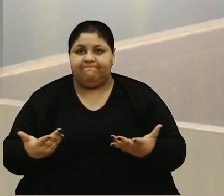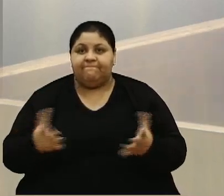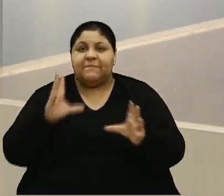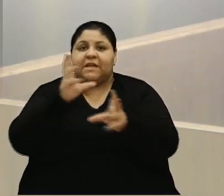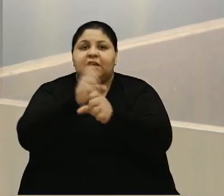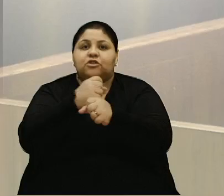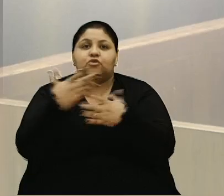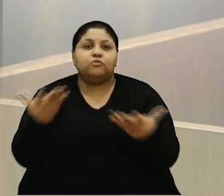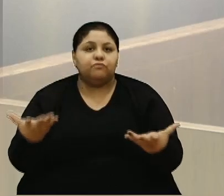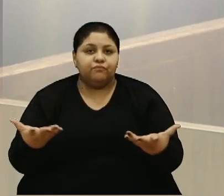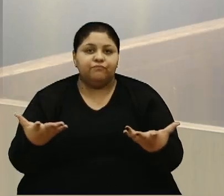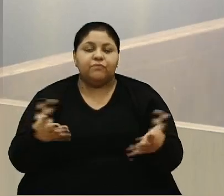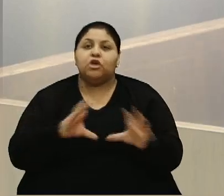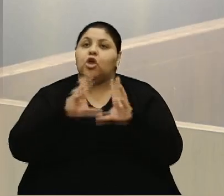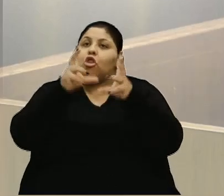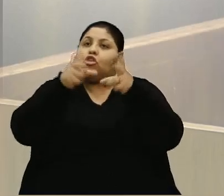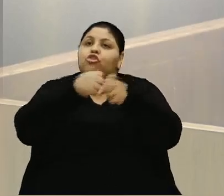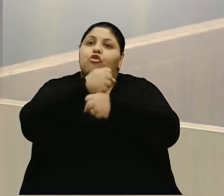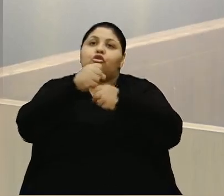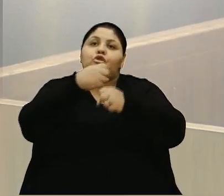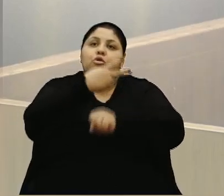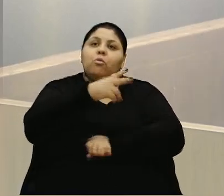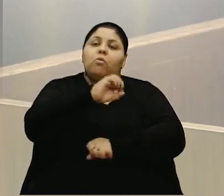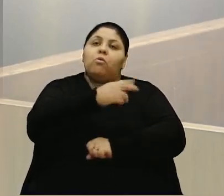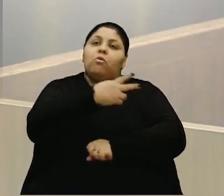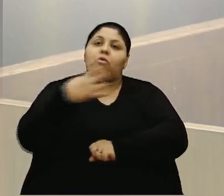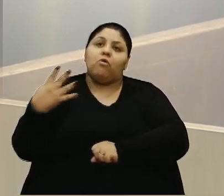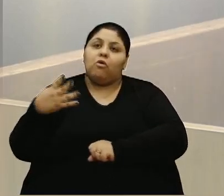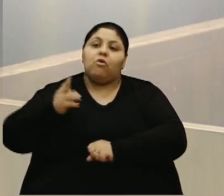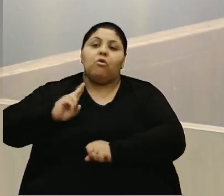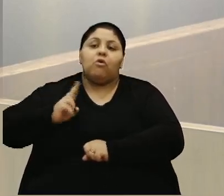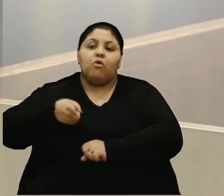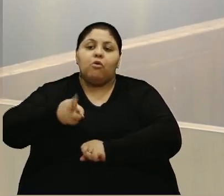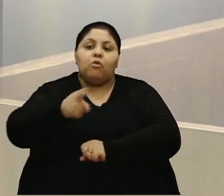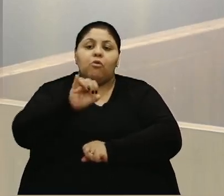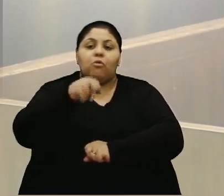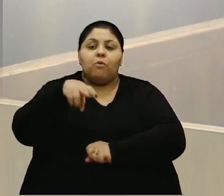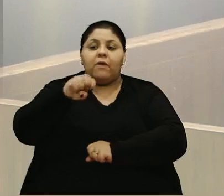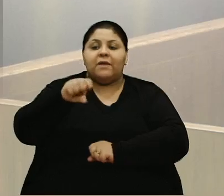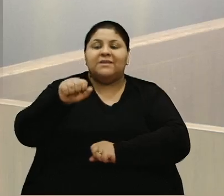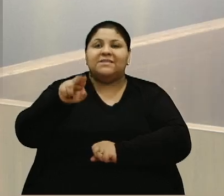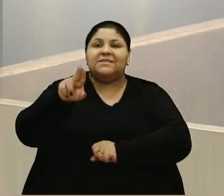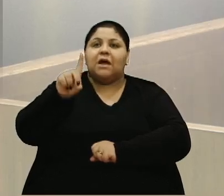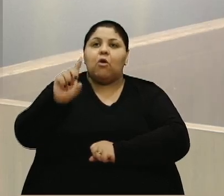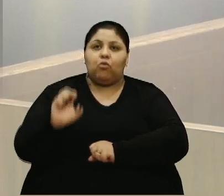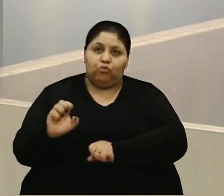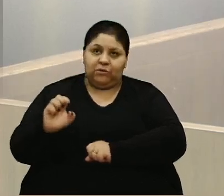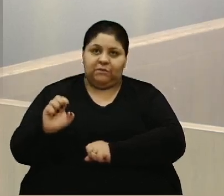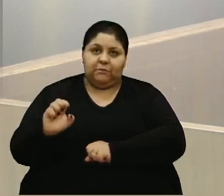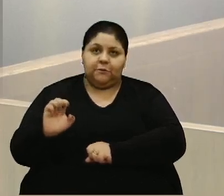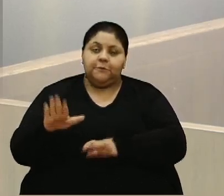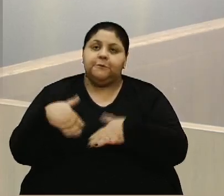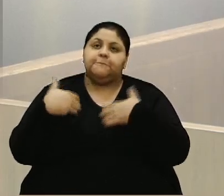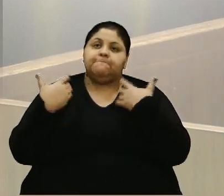ópera, todo um ano de 2024 vai continuar o InSaúde lá. Então,